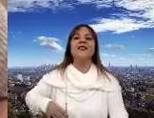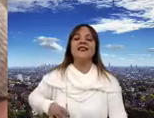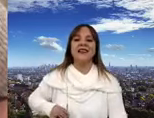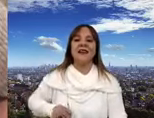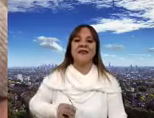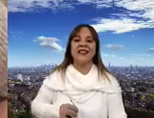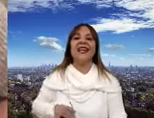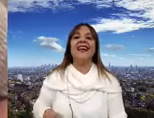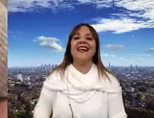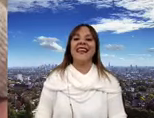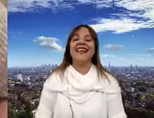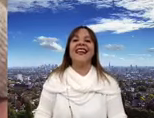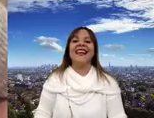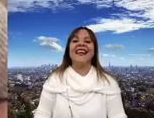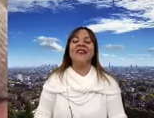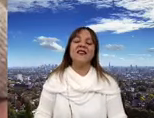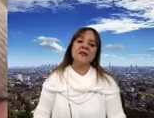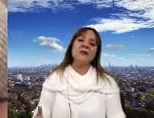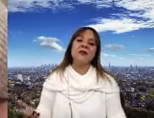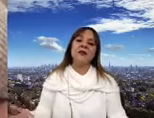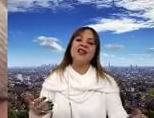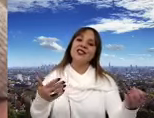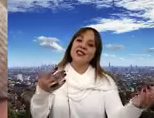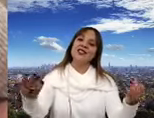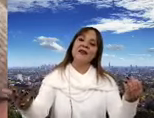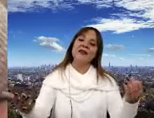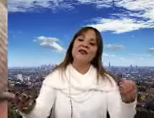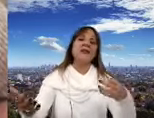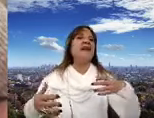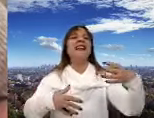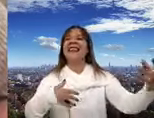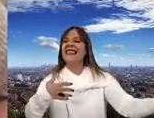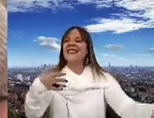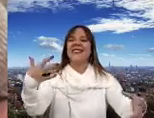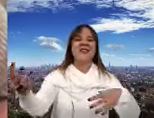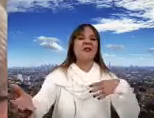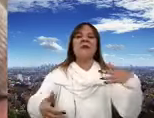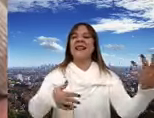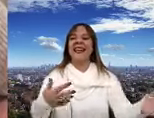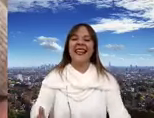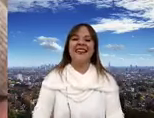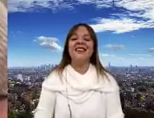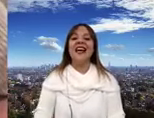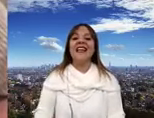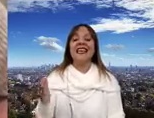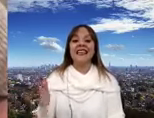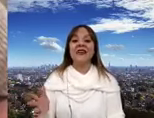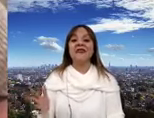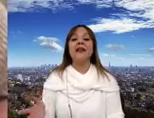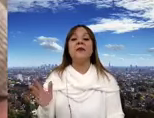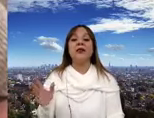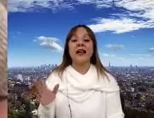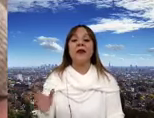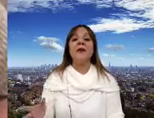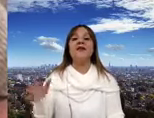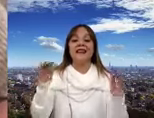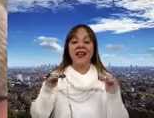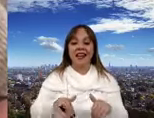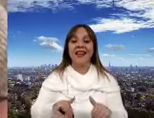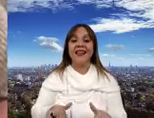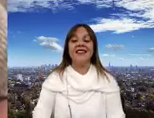né? E vai ser uma oportunidade da gente também conhecer os maridos, né, os companheiros. Na quinta-feira, a Mônica Roma vai estar aqui